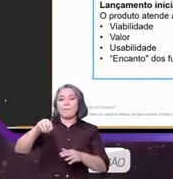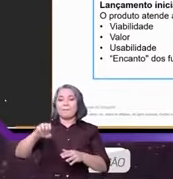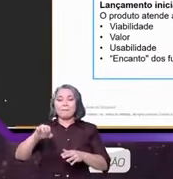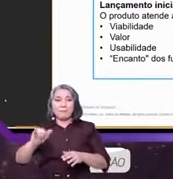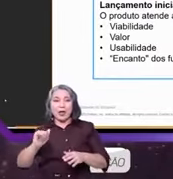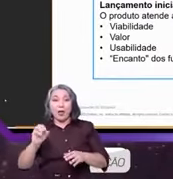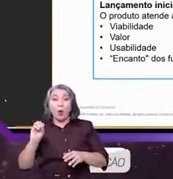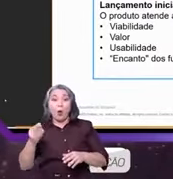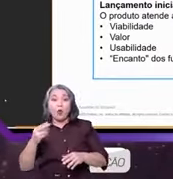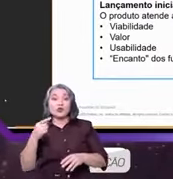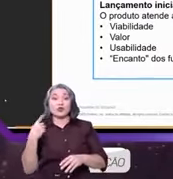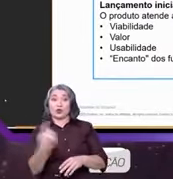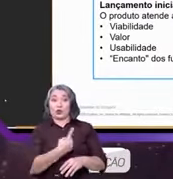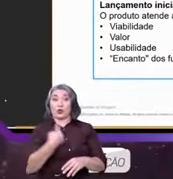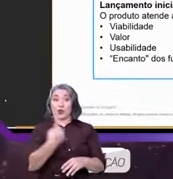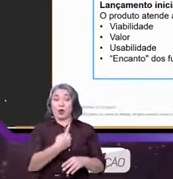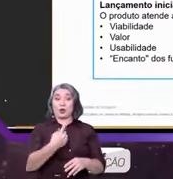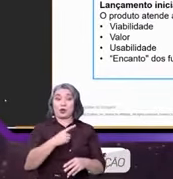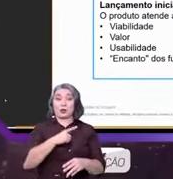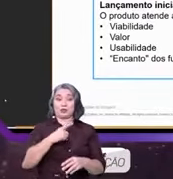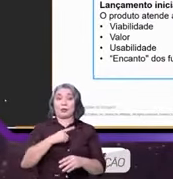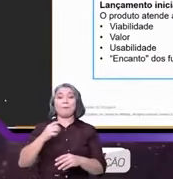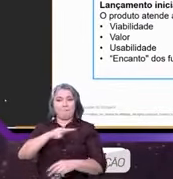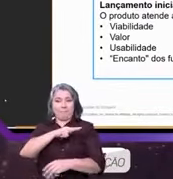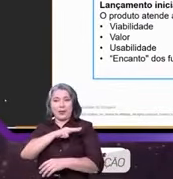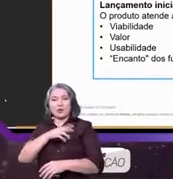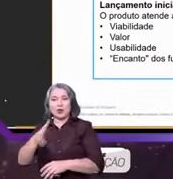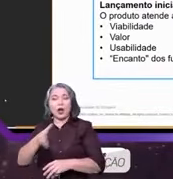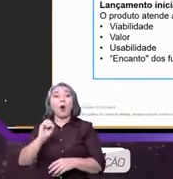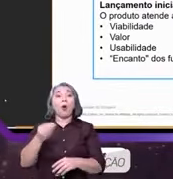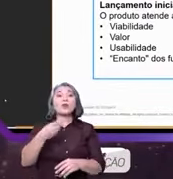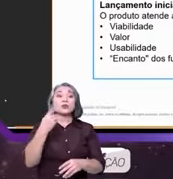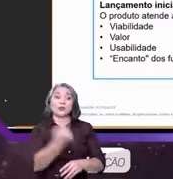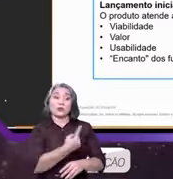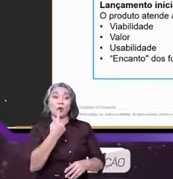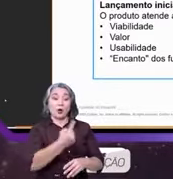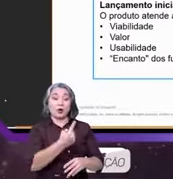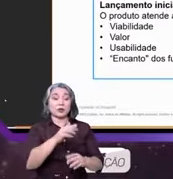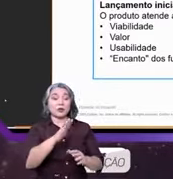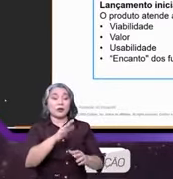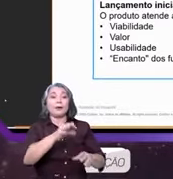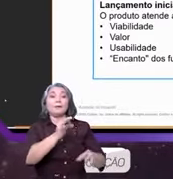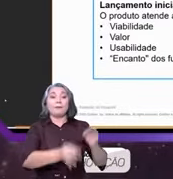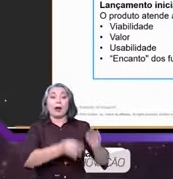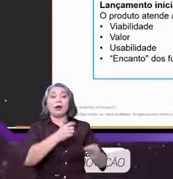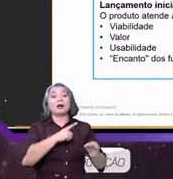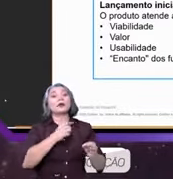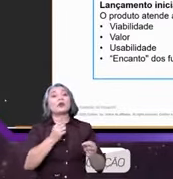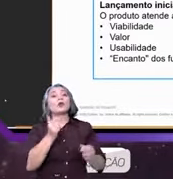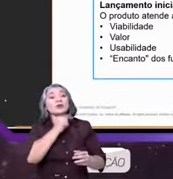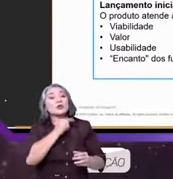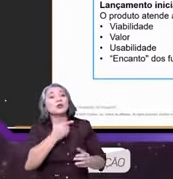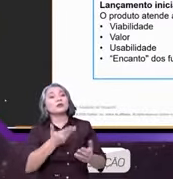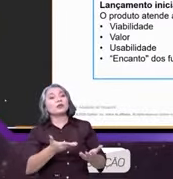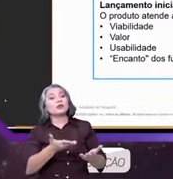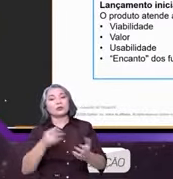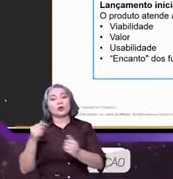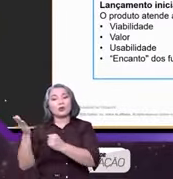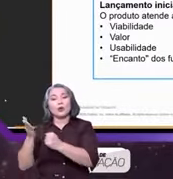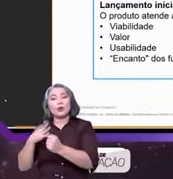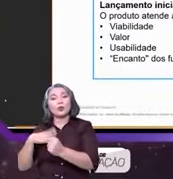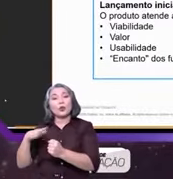Poder Judiciário, poderíamos utilizar as metodologias ágeis na área fim. Me parece que esses